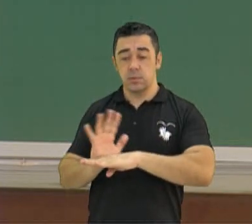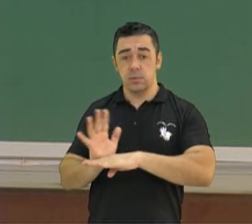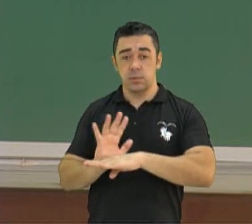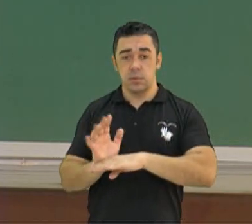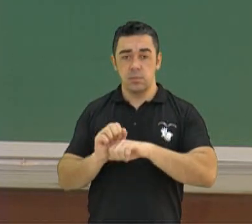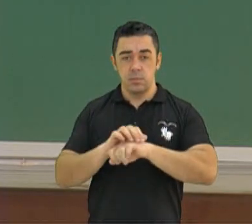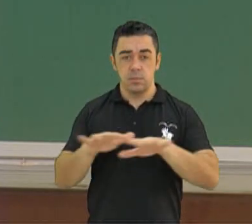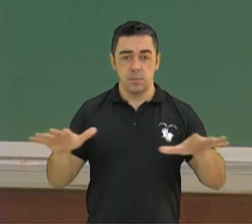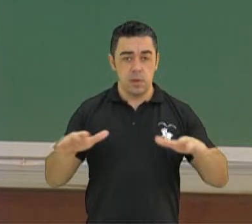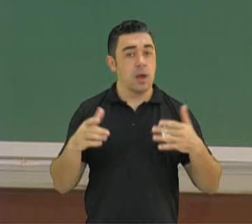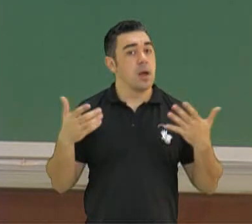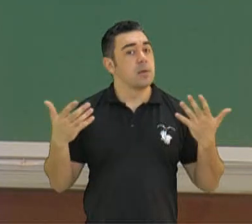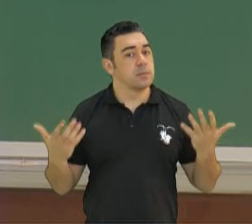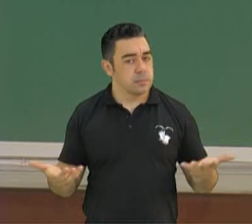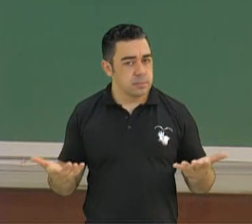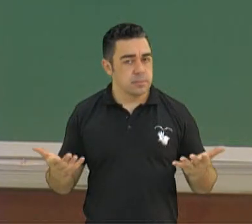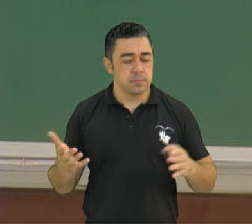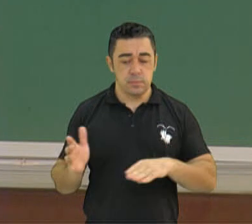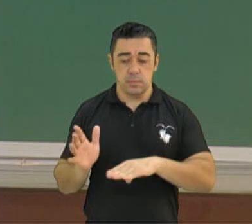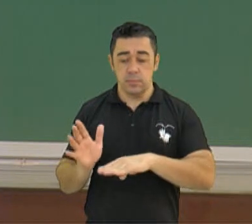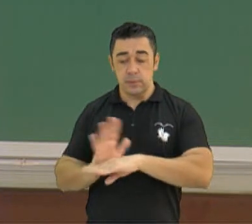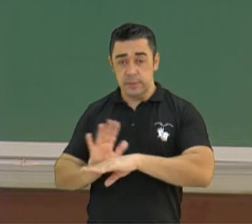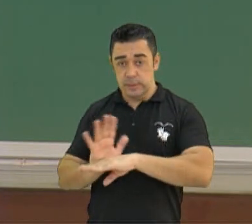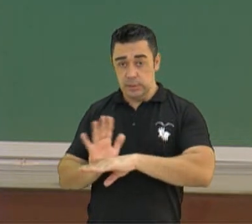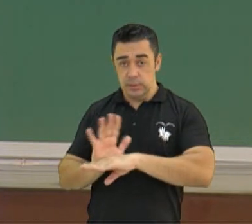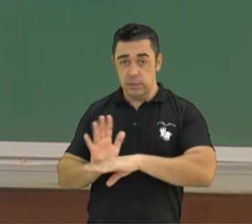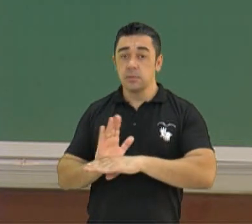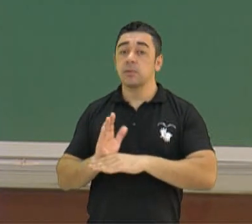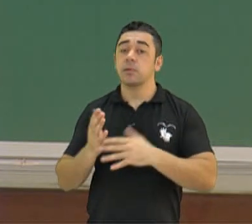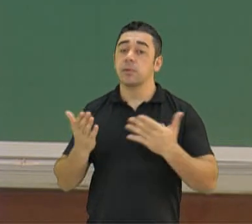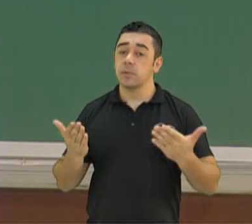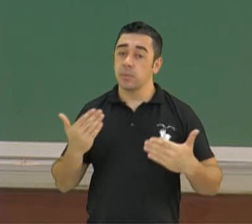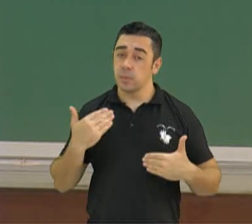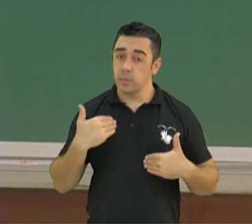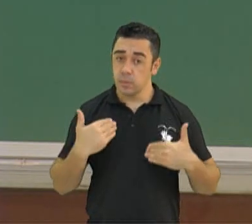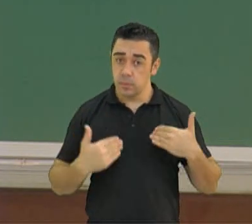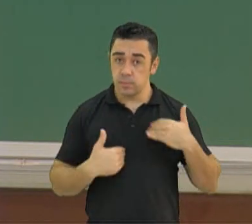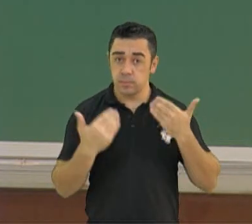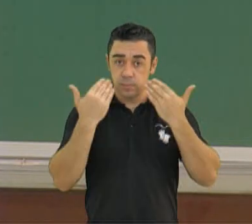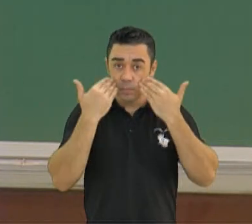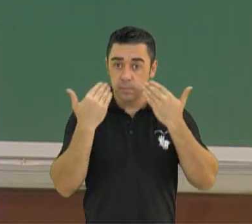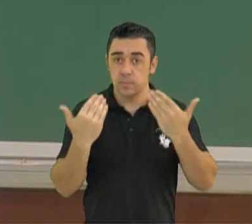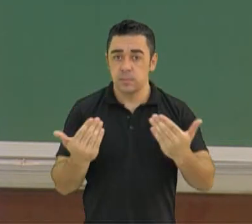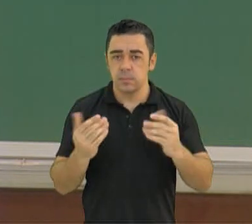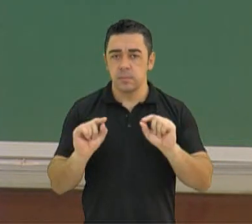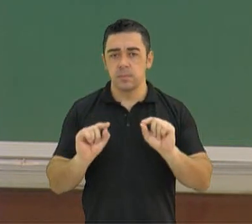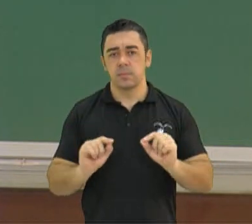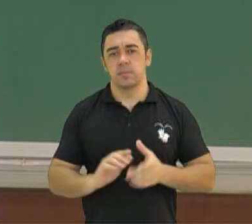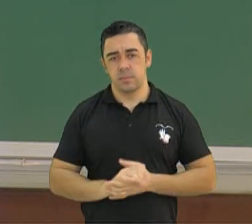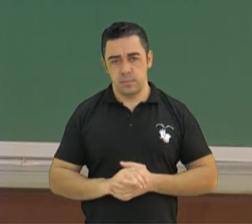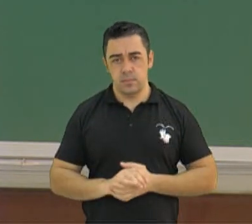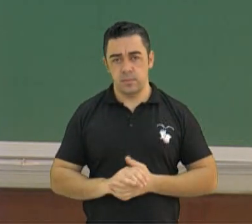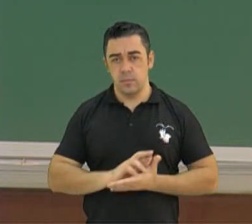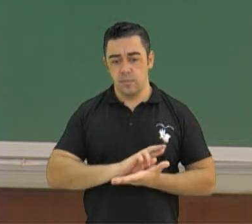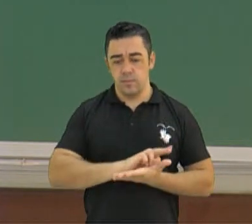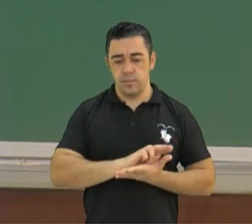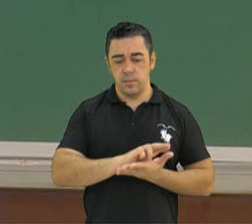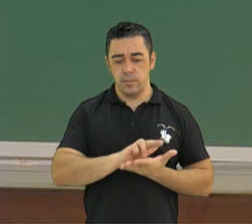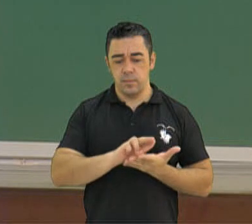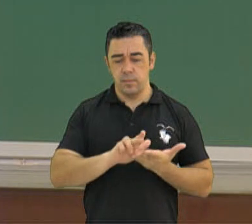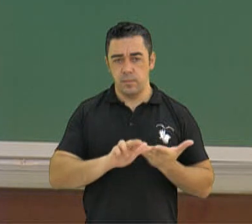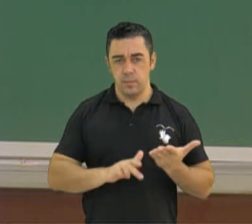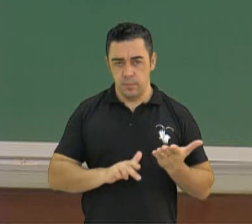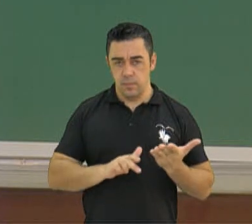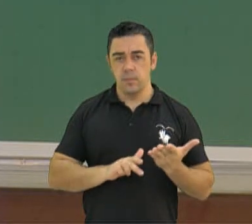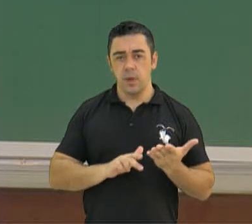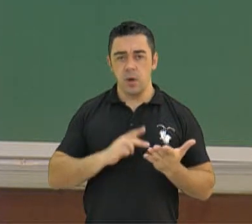E nesse contexto do cinema, o corpo vai ficar muito em evidência. Então, vários